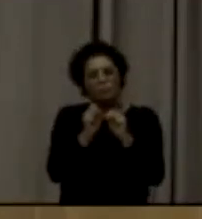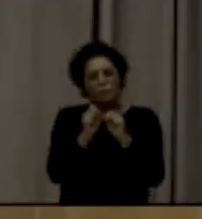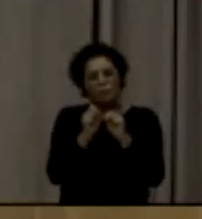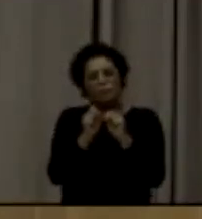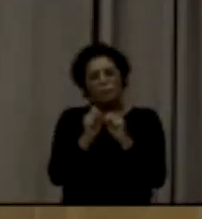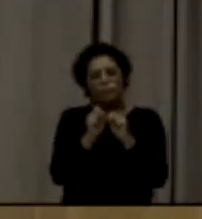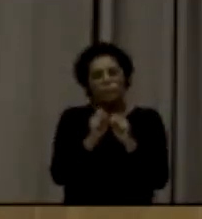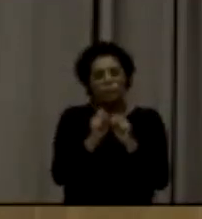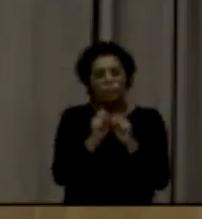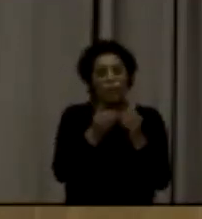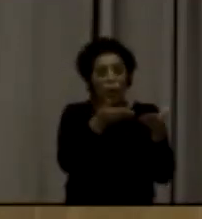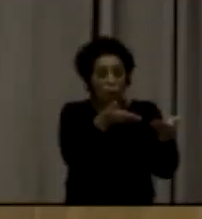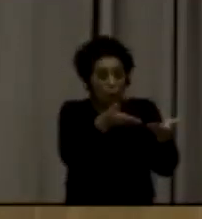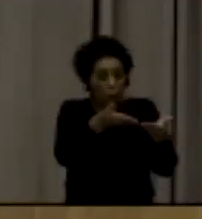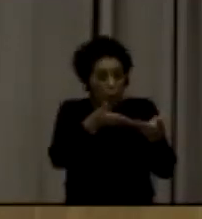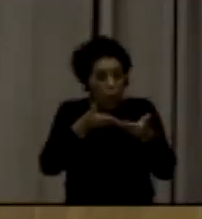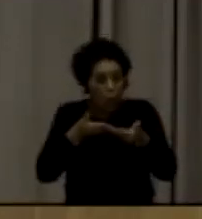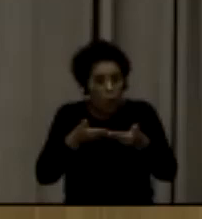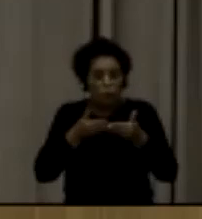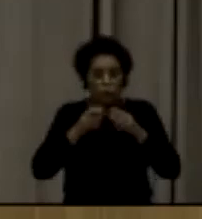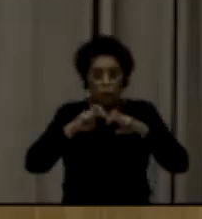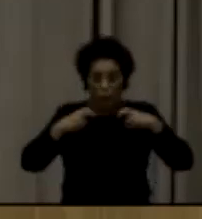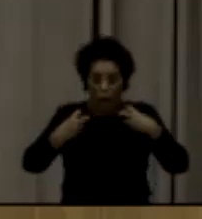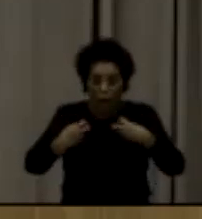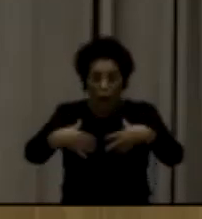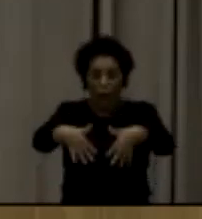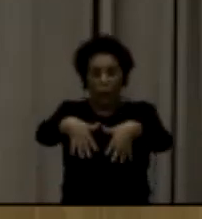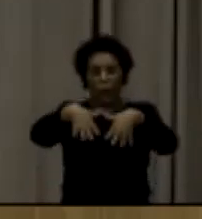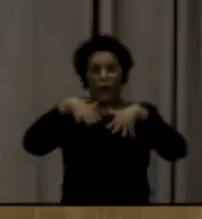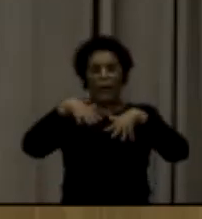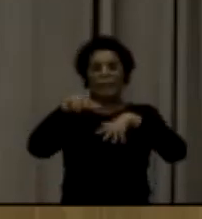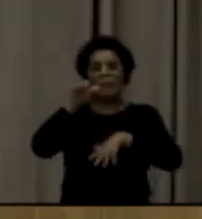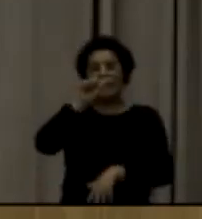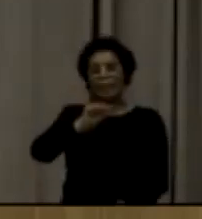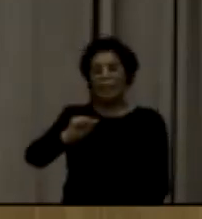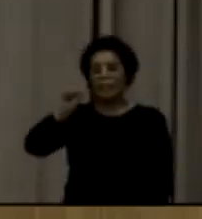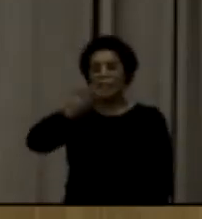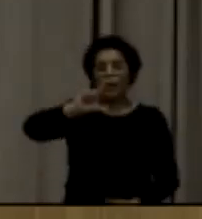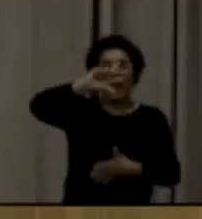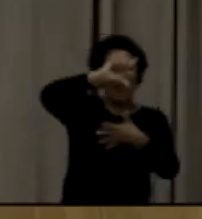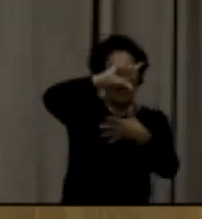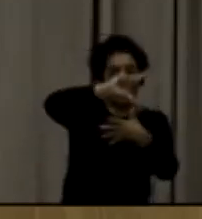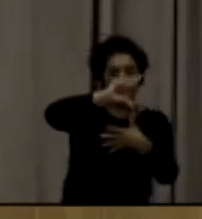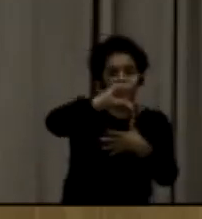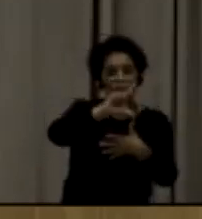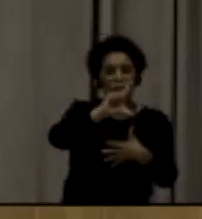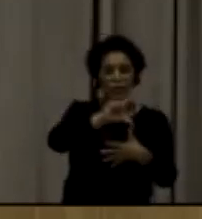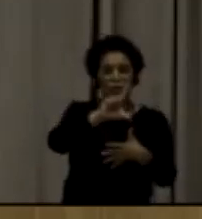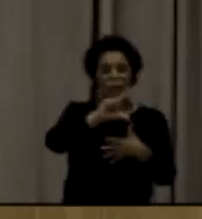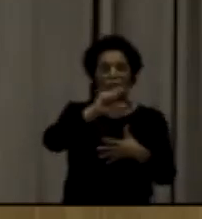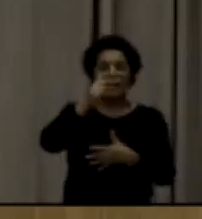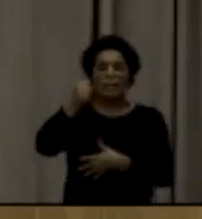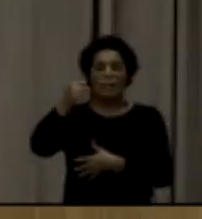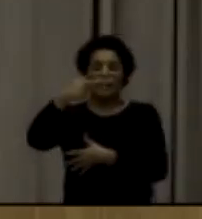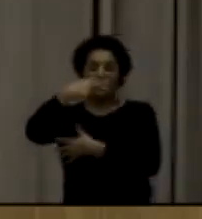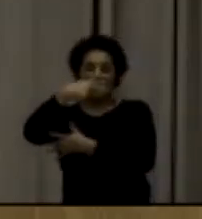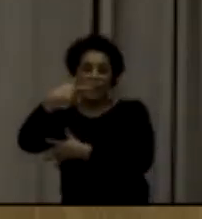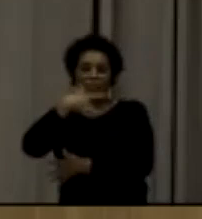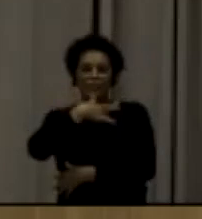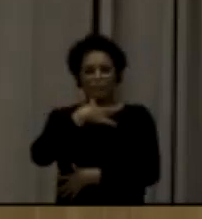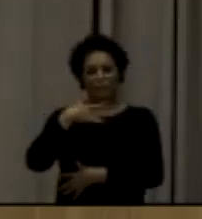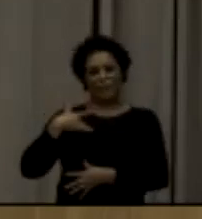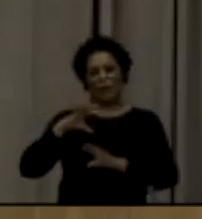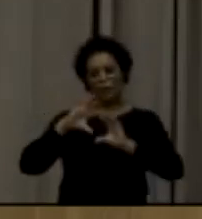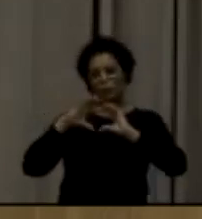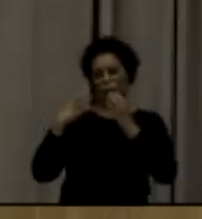o convite ao Congresso da Associação Latino-Americana 17º de Saúde